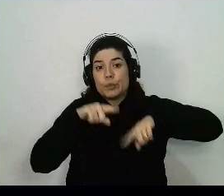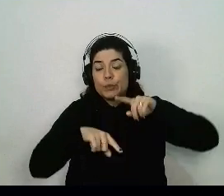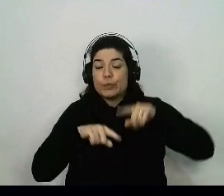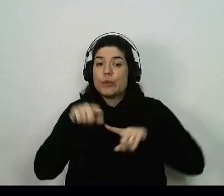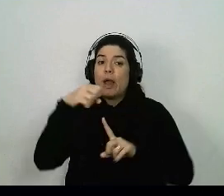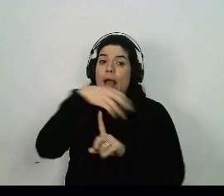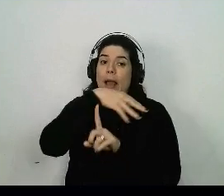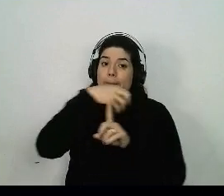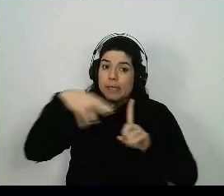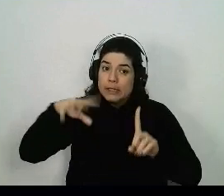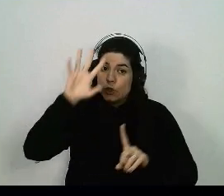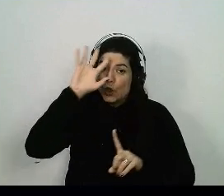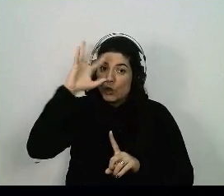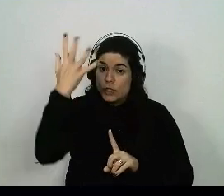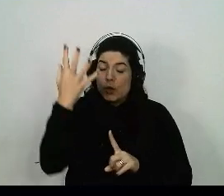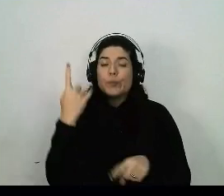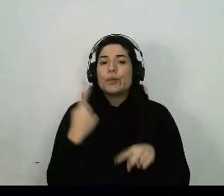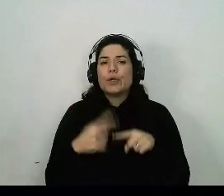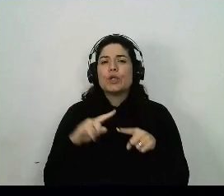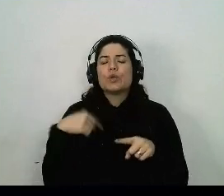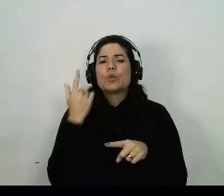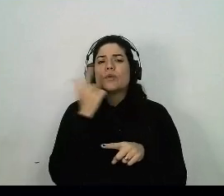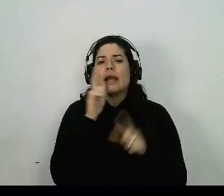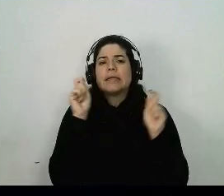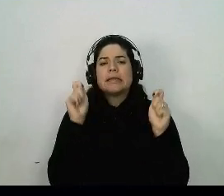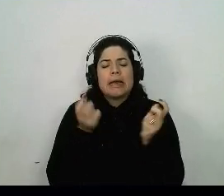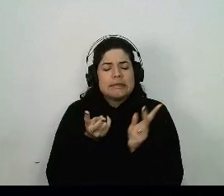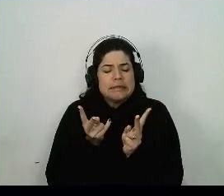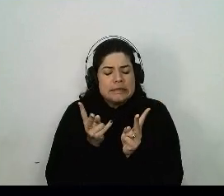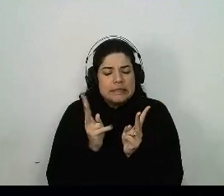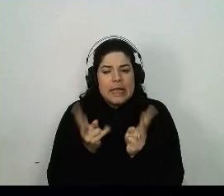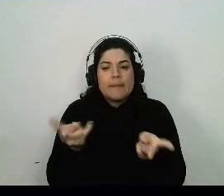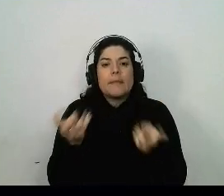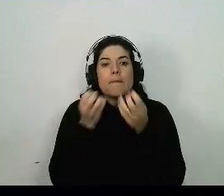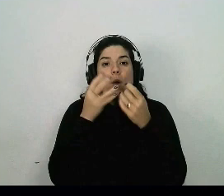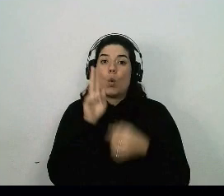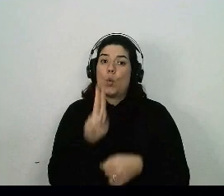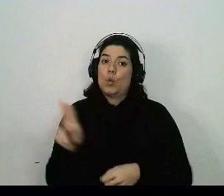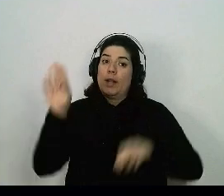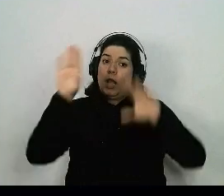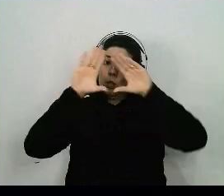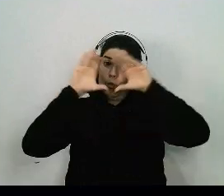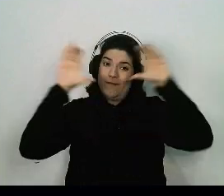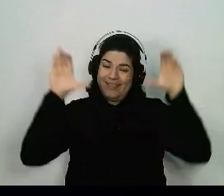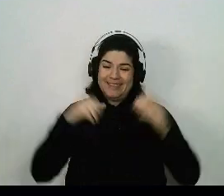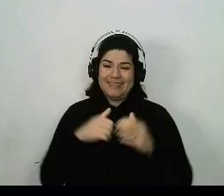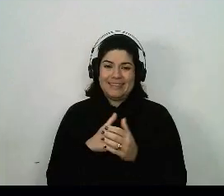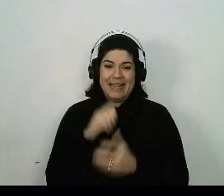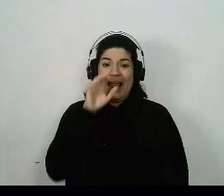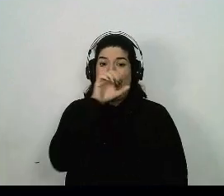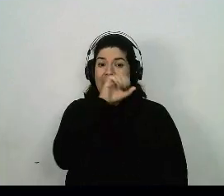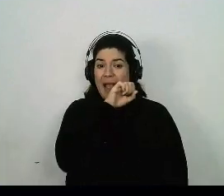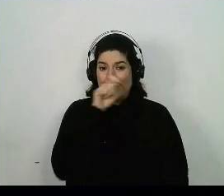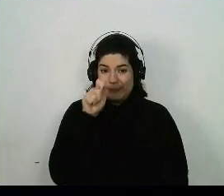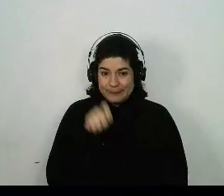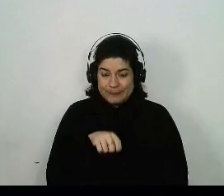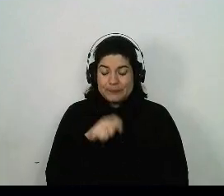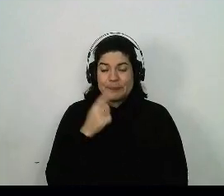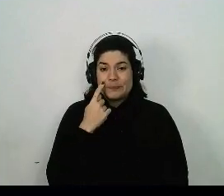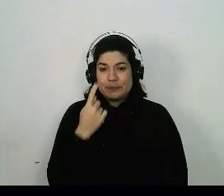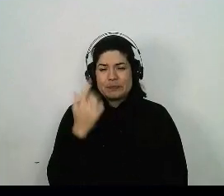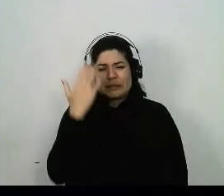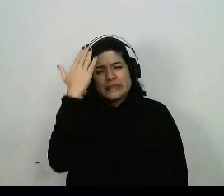Soluções, para que a gente esteja fazendo constantemente um bom uso da nuvem. Então, aqui de forma bem rápida, a gente sabe